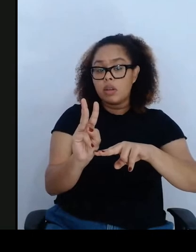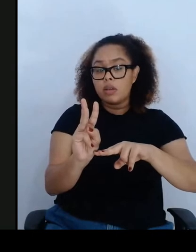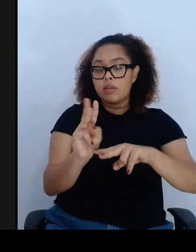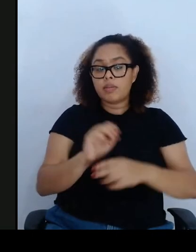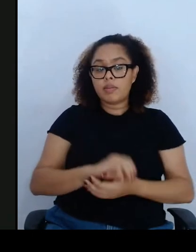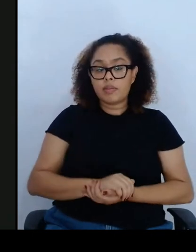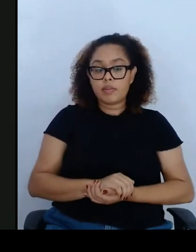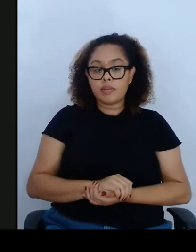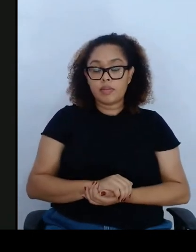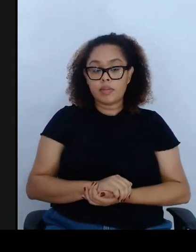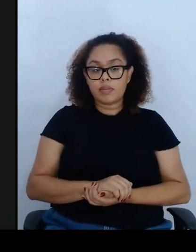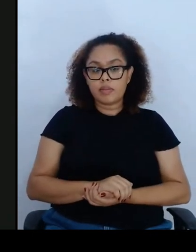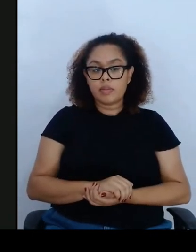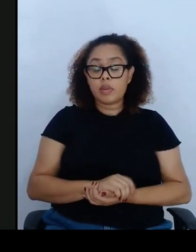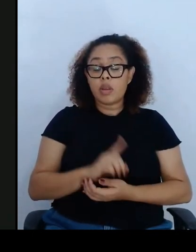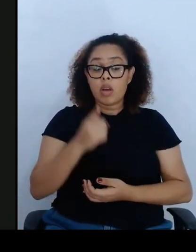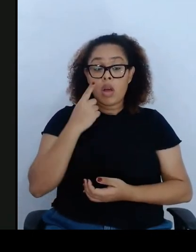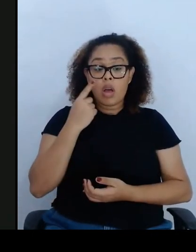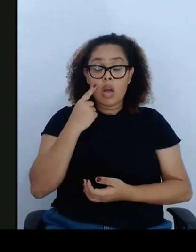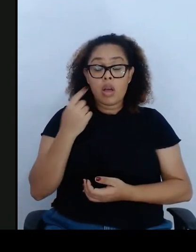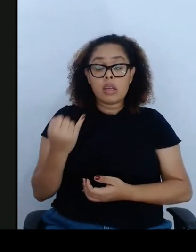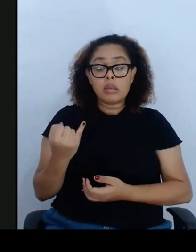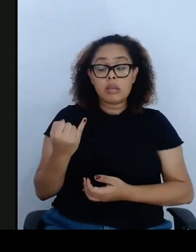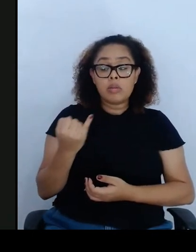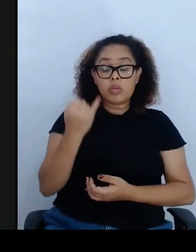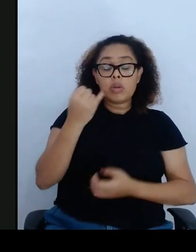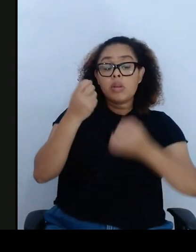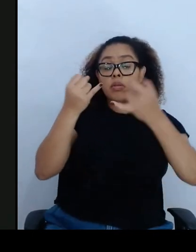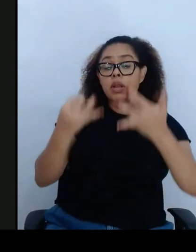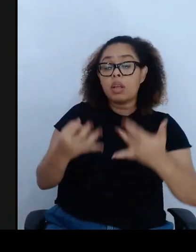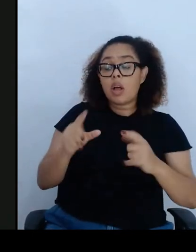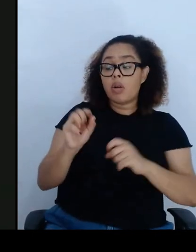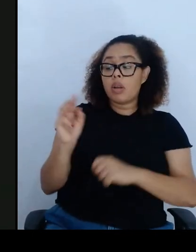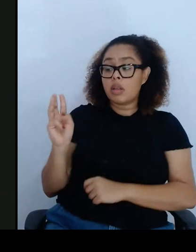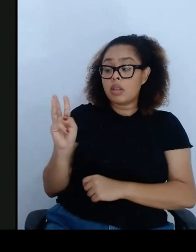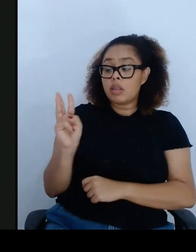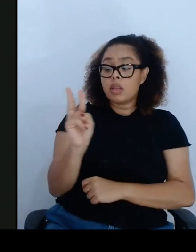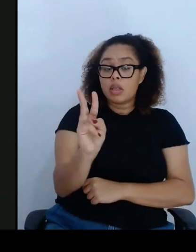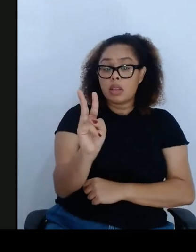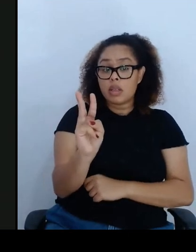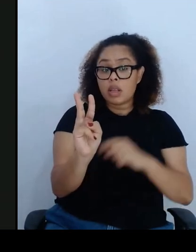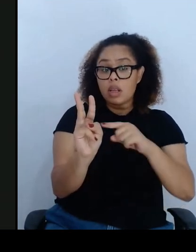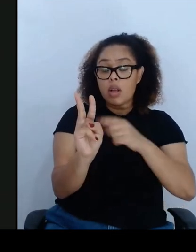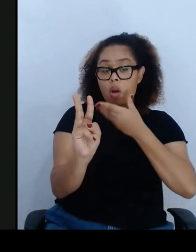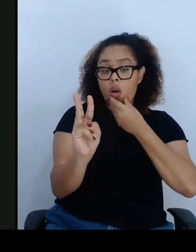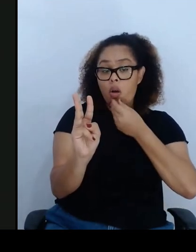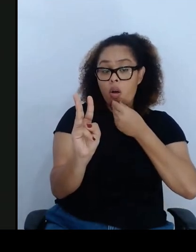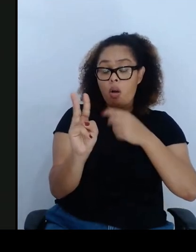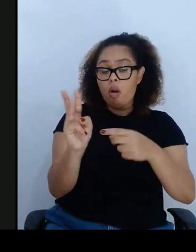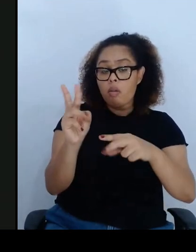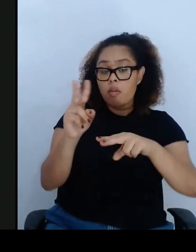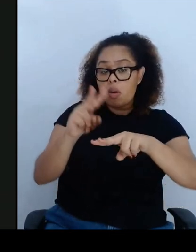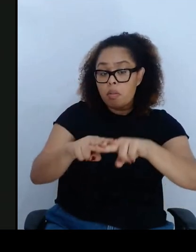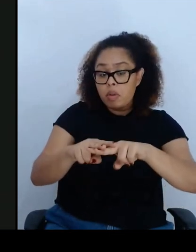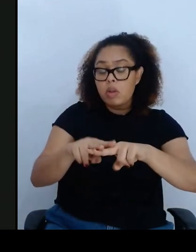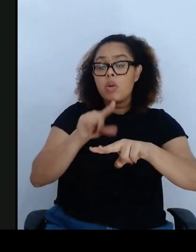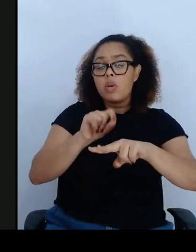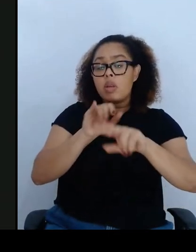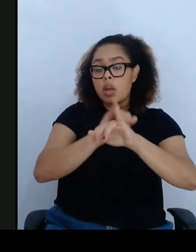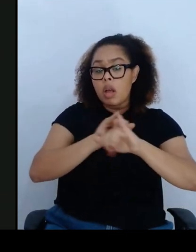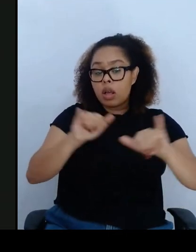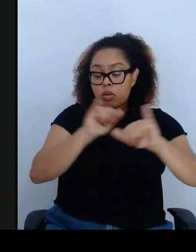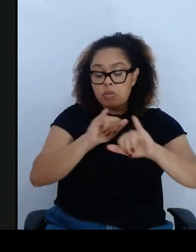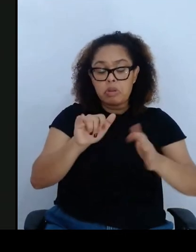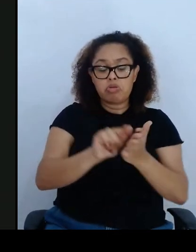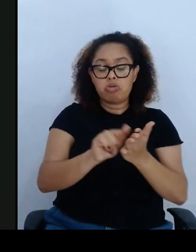O que foi importante sobre a prisão desses três homens bem a escala de interesse da mídia os jornais